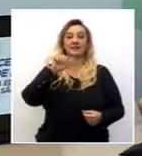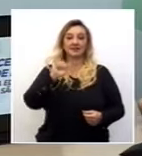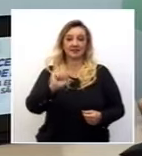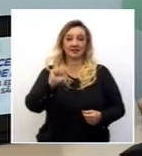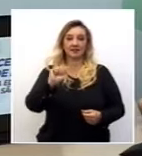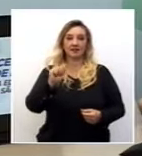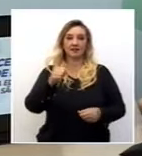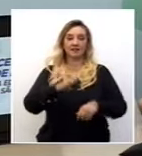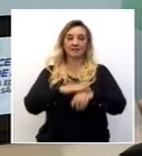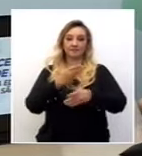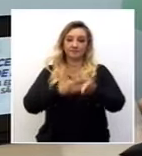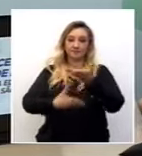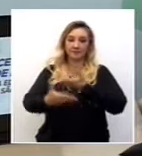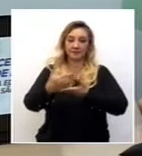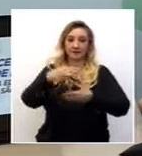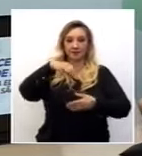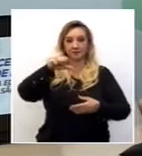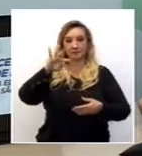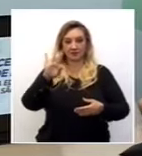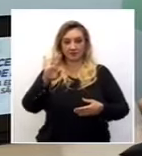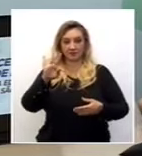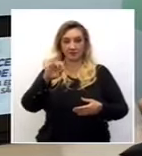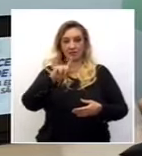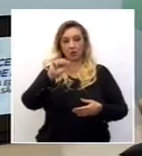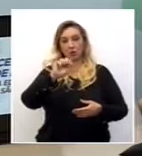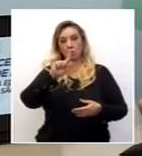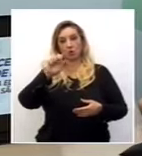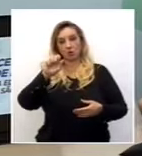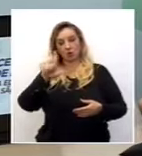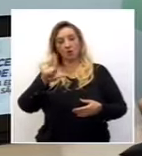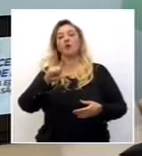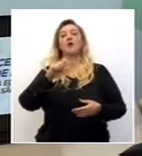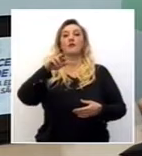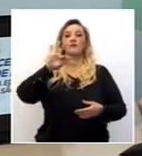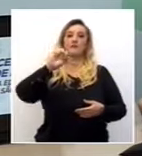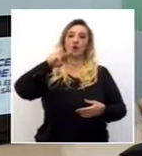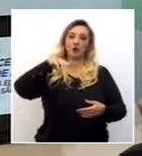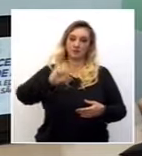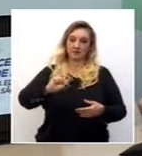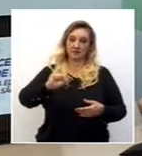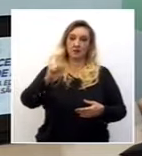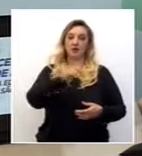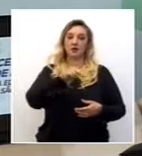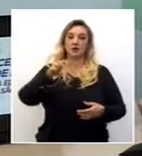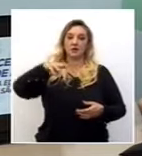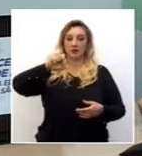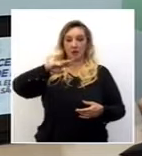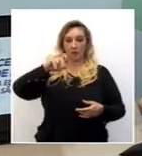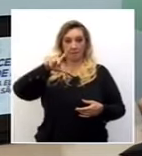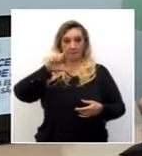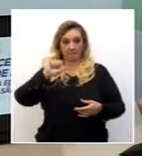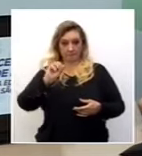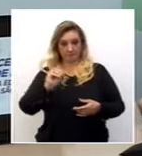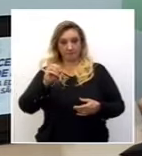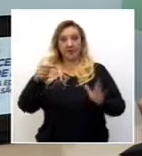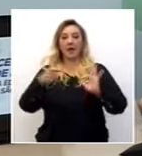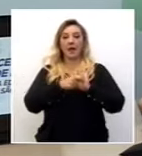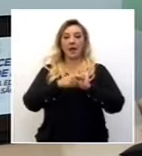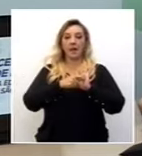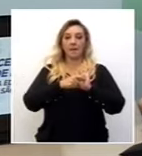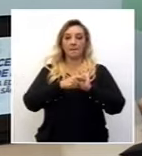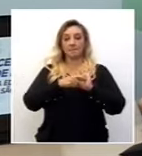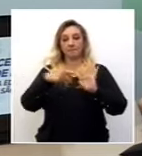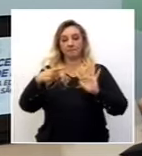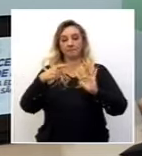interação nas aulas pelo Meet e pelo Google Forms. O professor Marcelo usa o aplicativo de jogos.